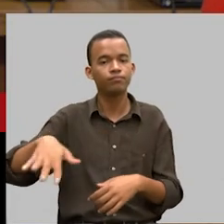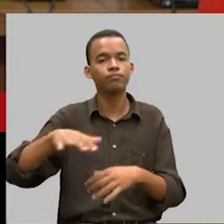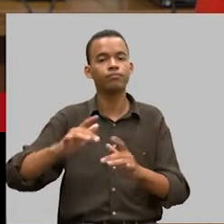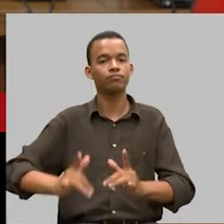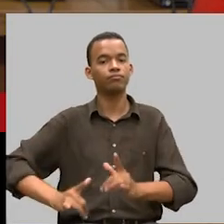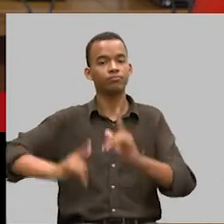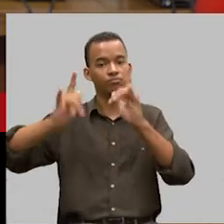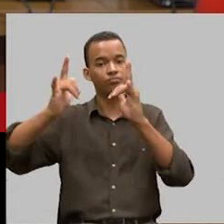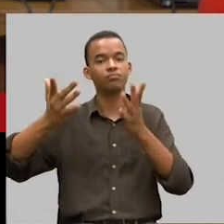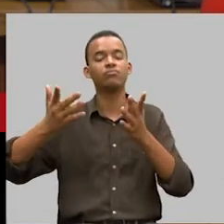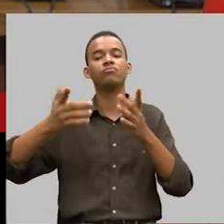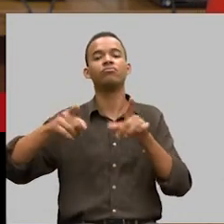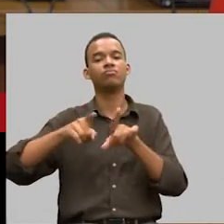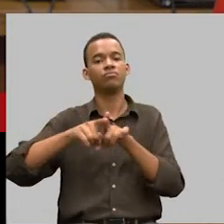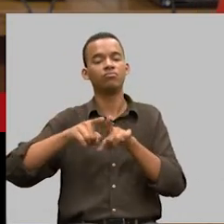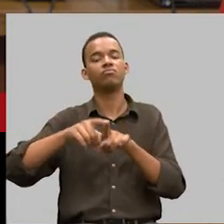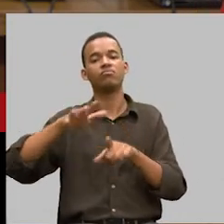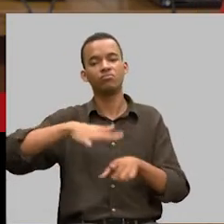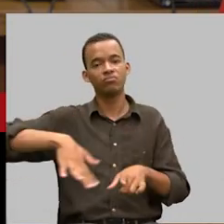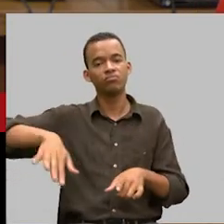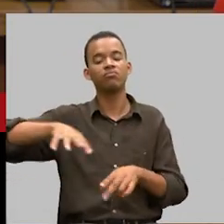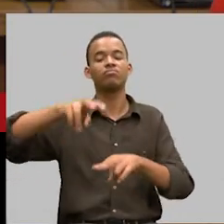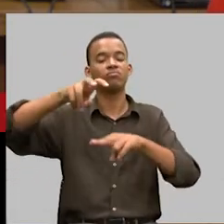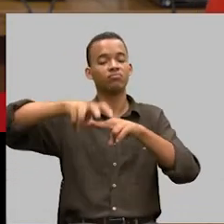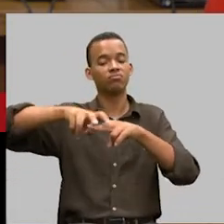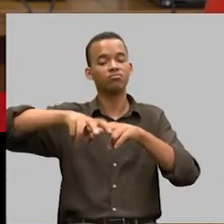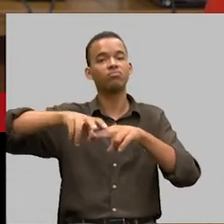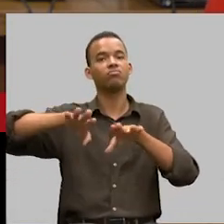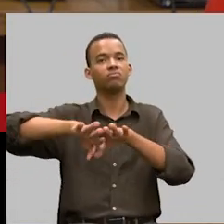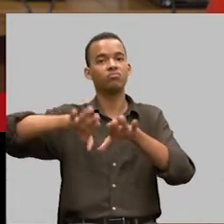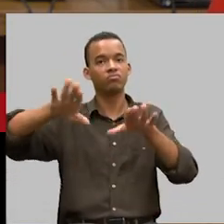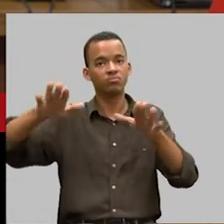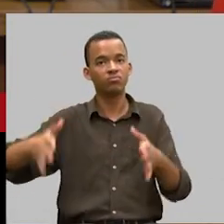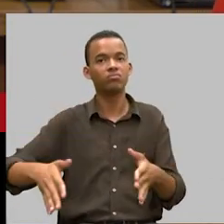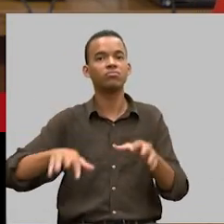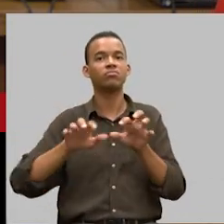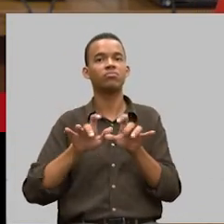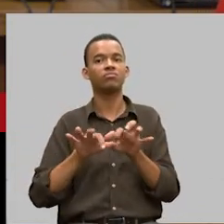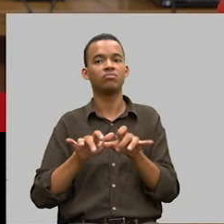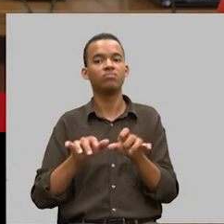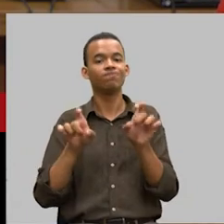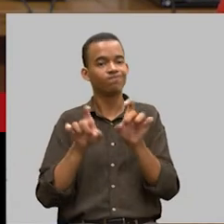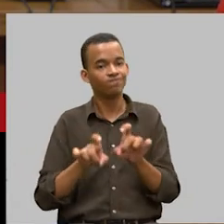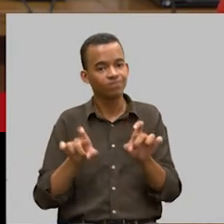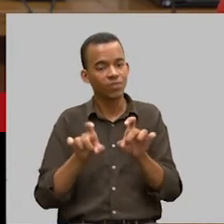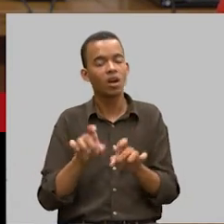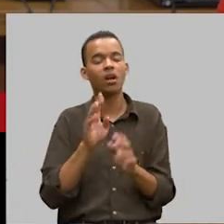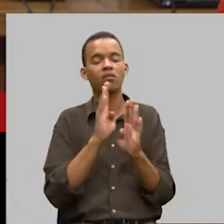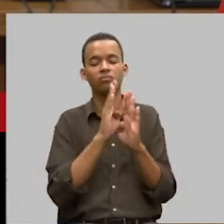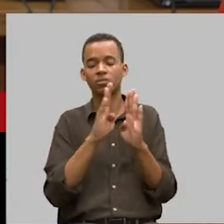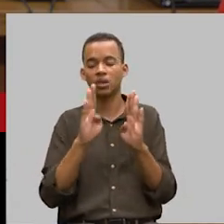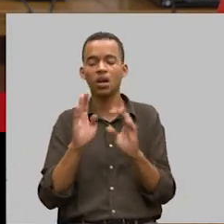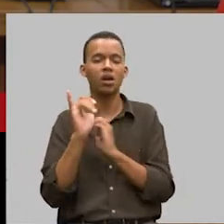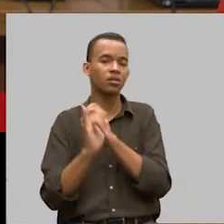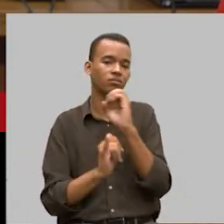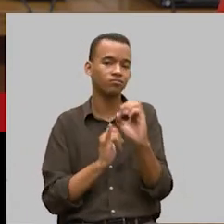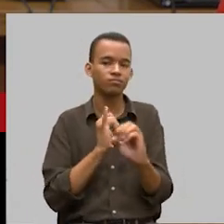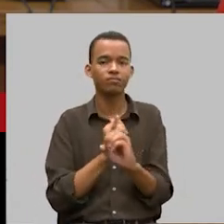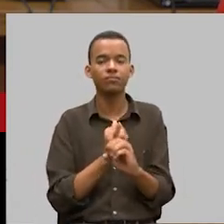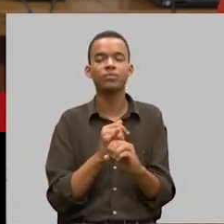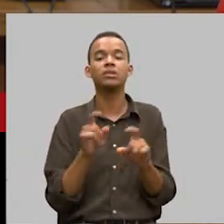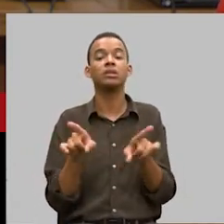livre espaço físico adequado carteira quadro computador biblioteca internet